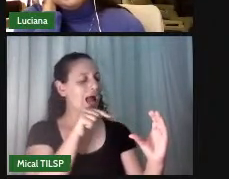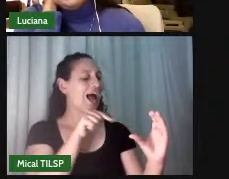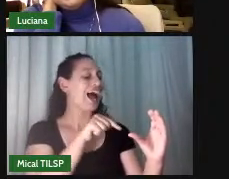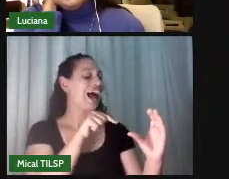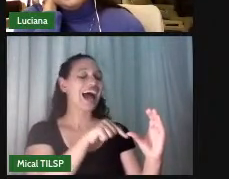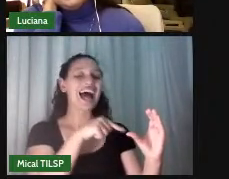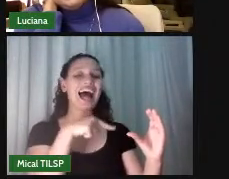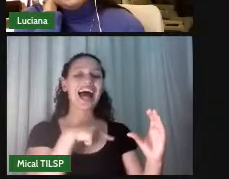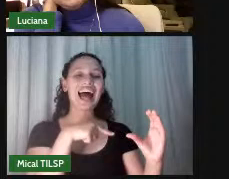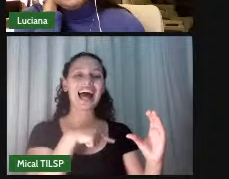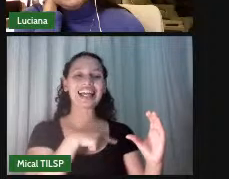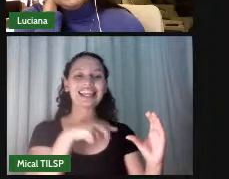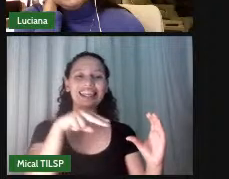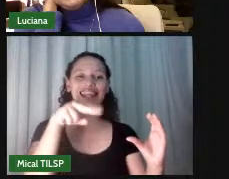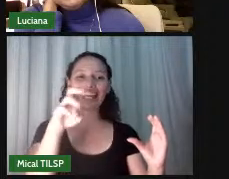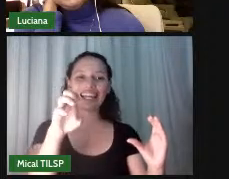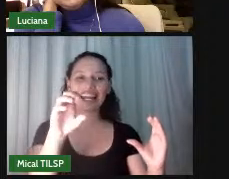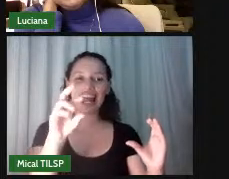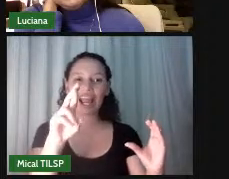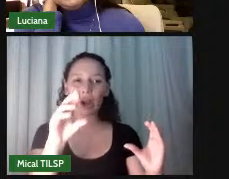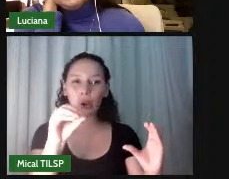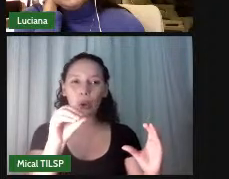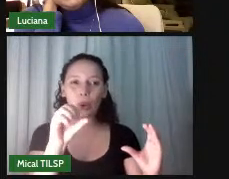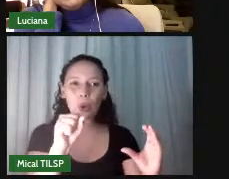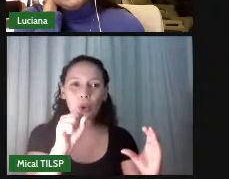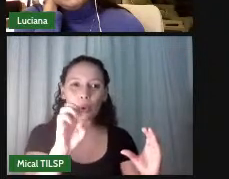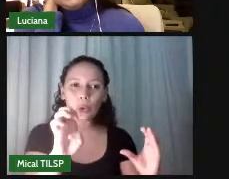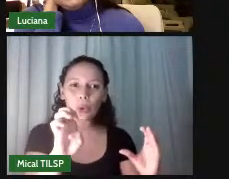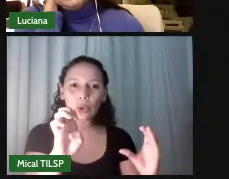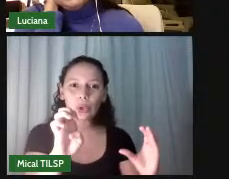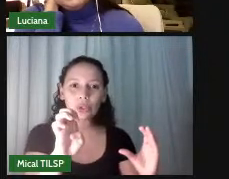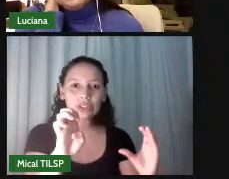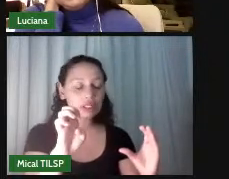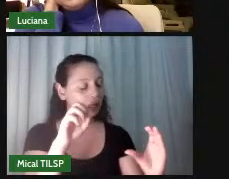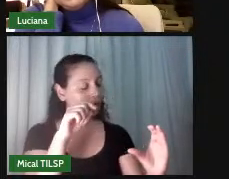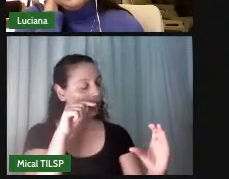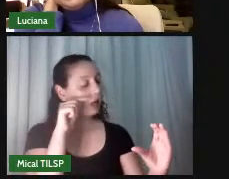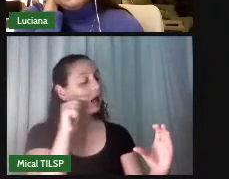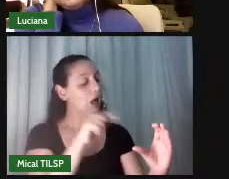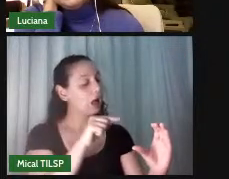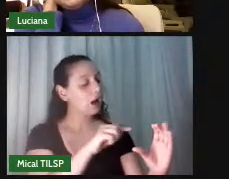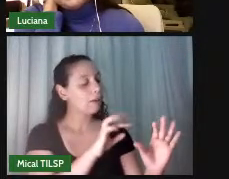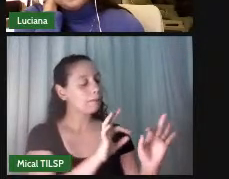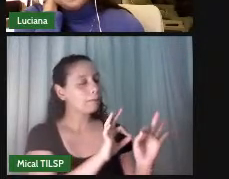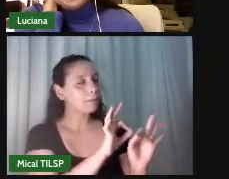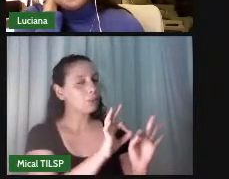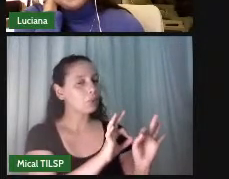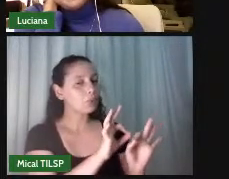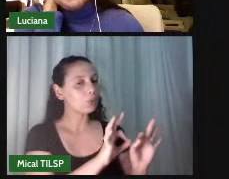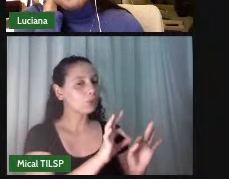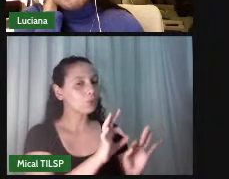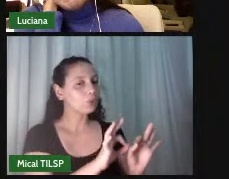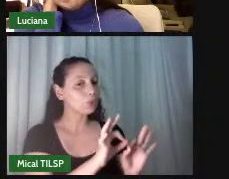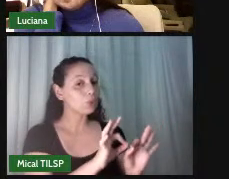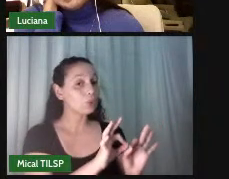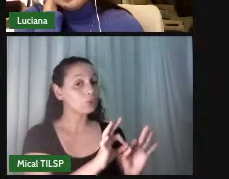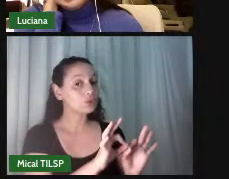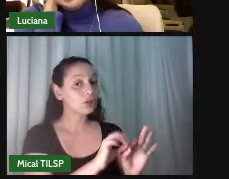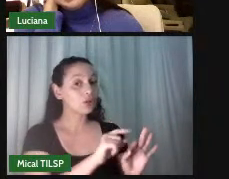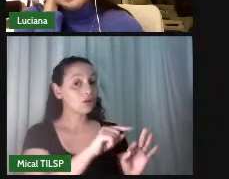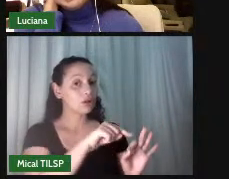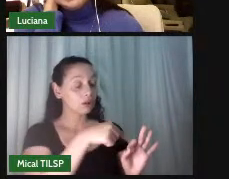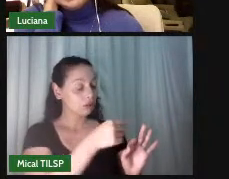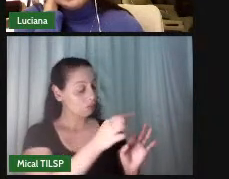do 46, e realiza o tratamento endodôntico do mesmo. Tá? Realizado o tratamento